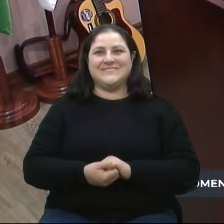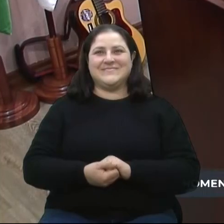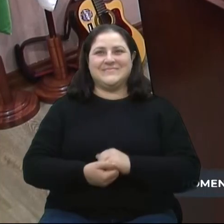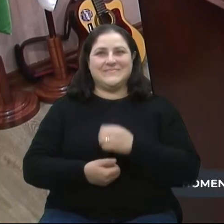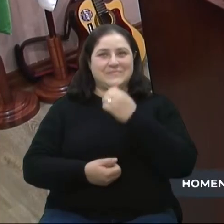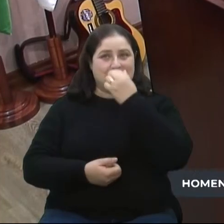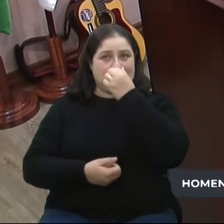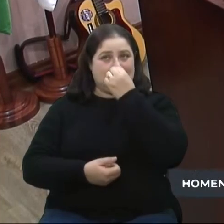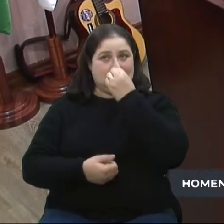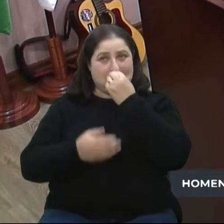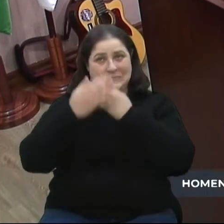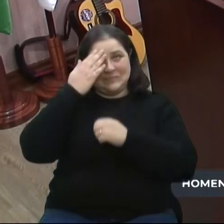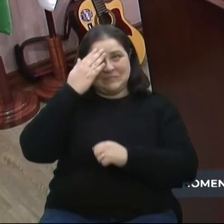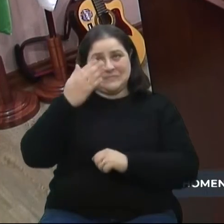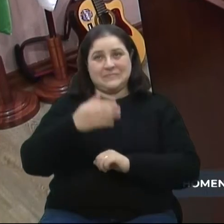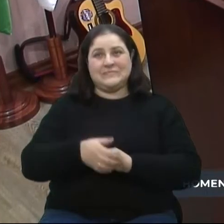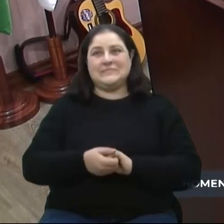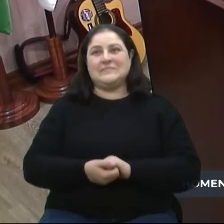Obrigada.